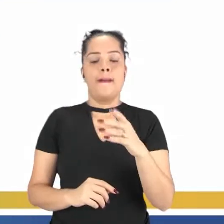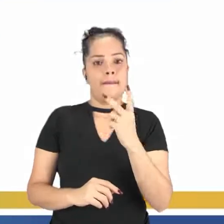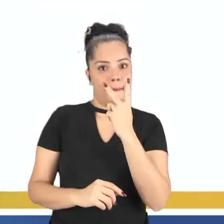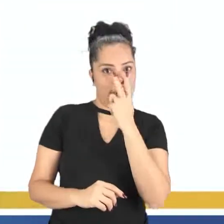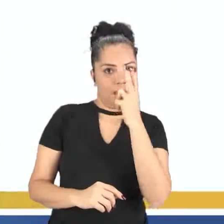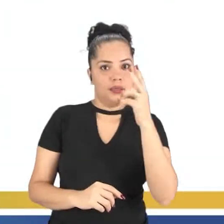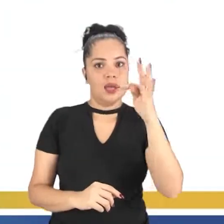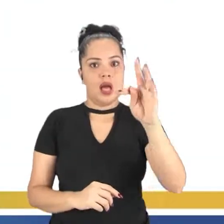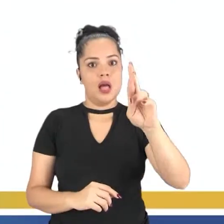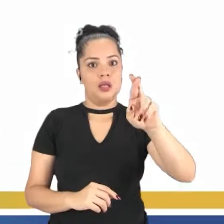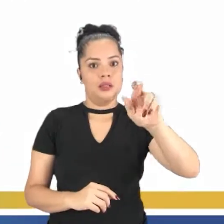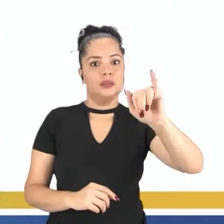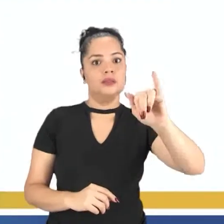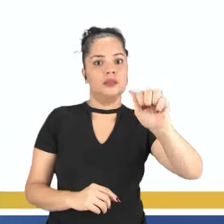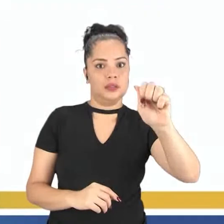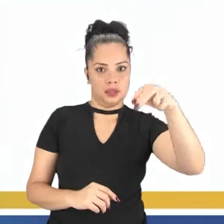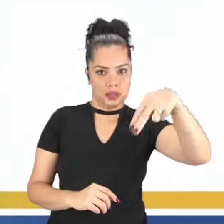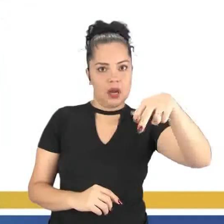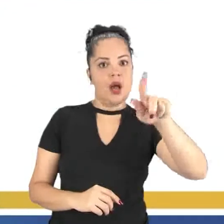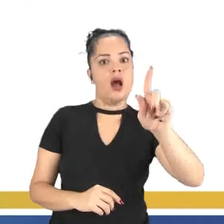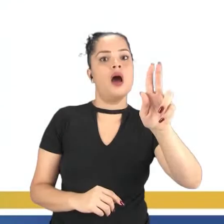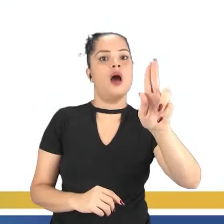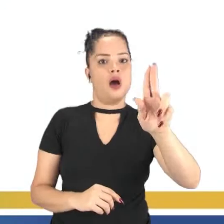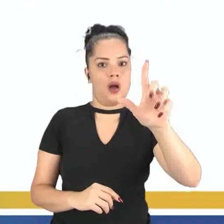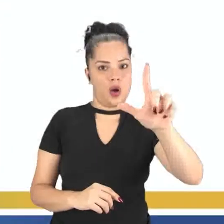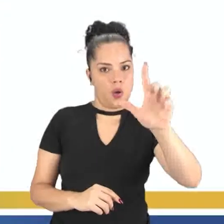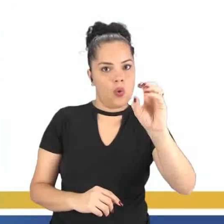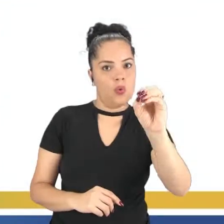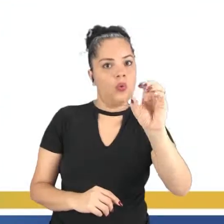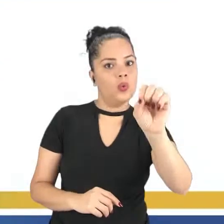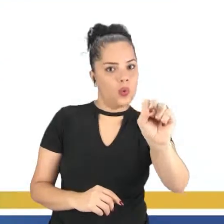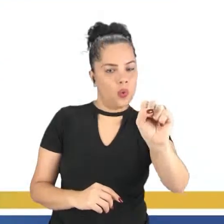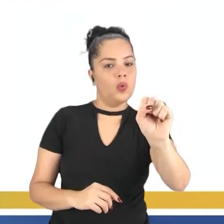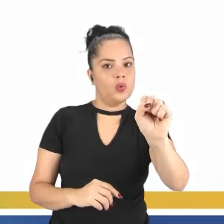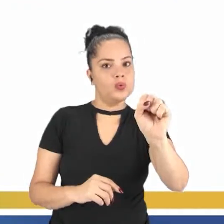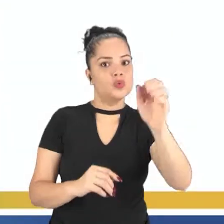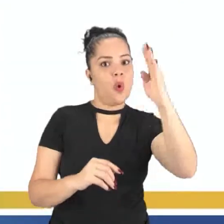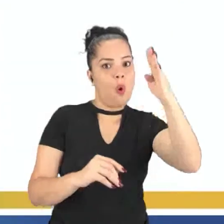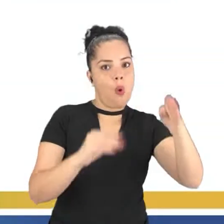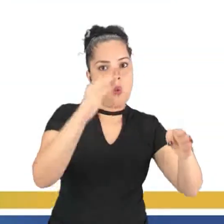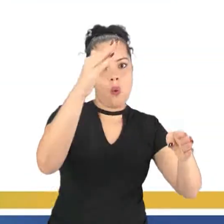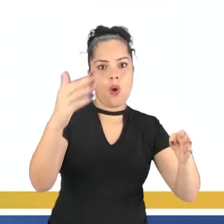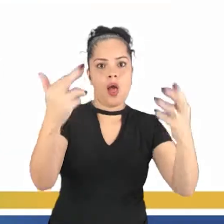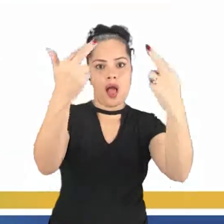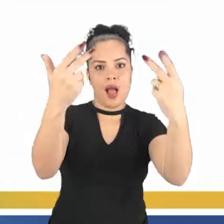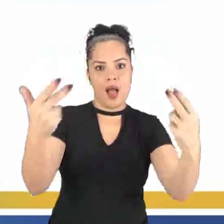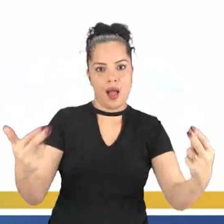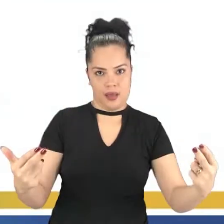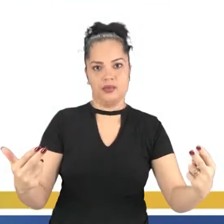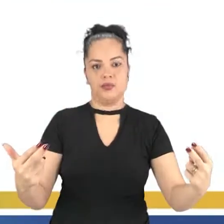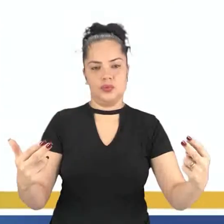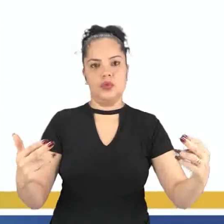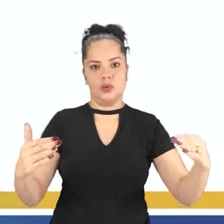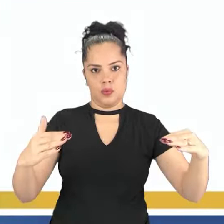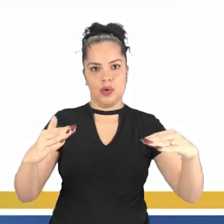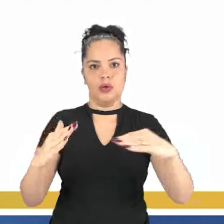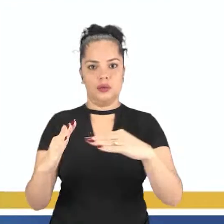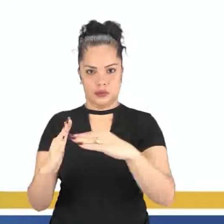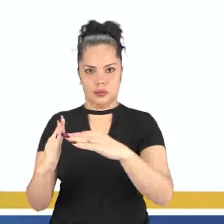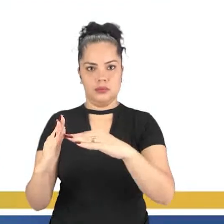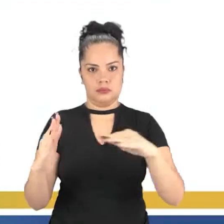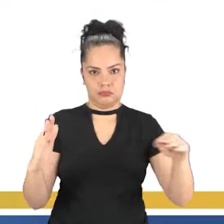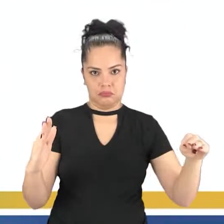menos dois lados congruentes. Tá? Então essa, gente, é a definição de pirâmide de alguns de seus elementos. Possui uma